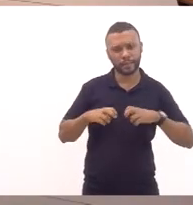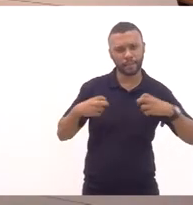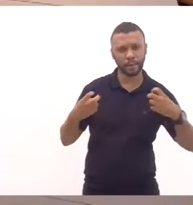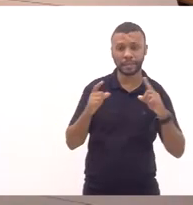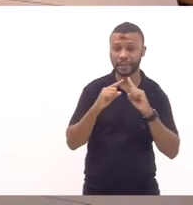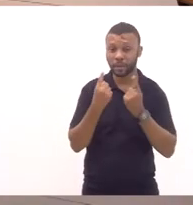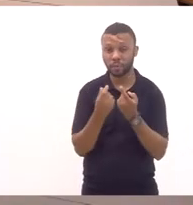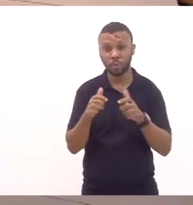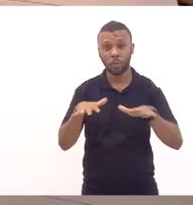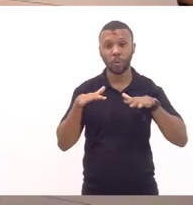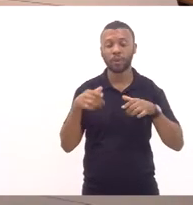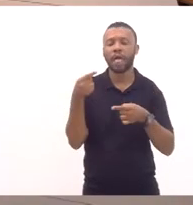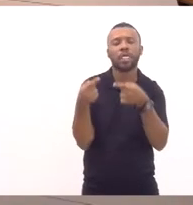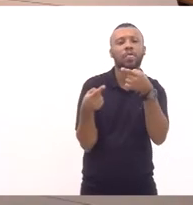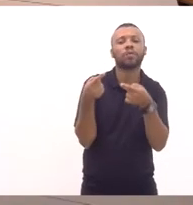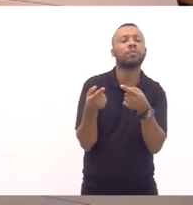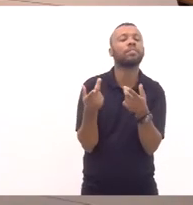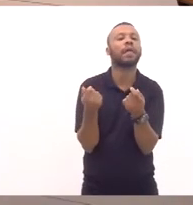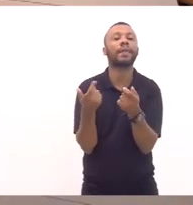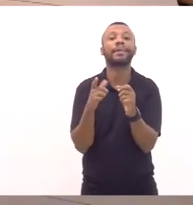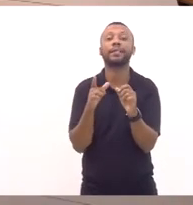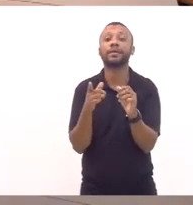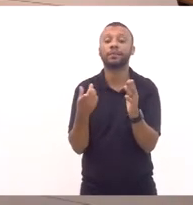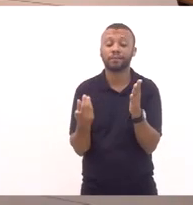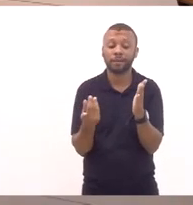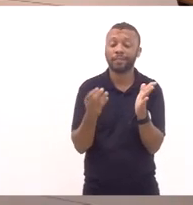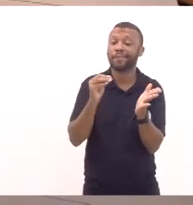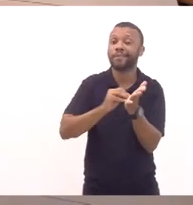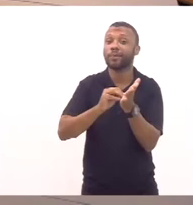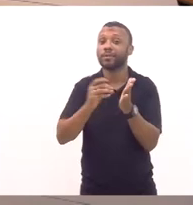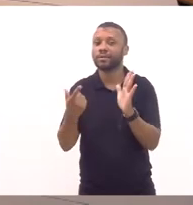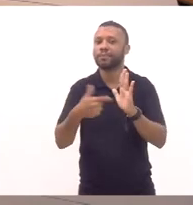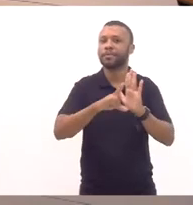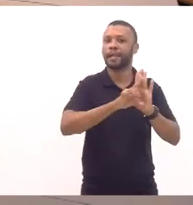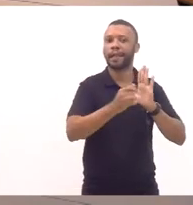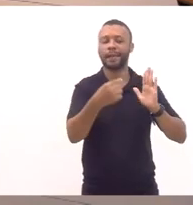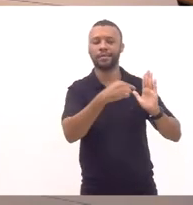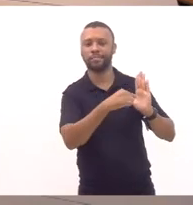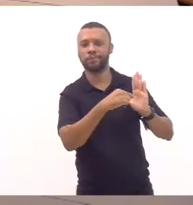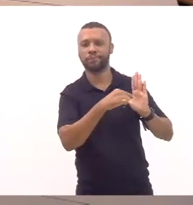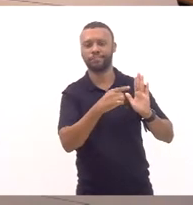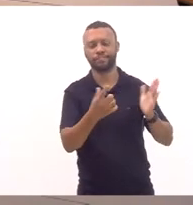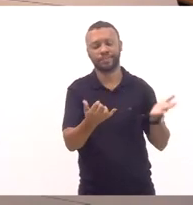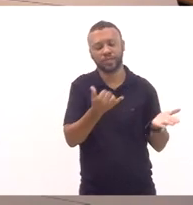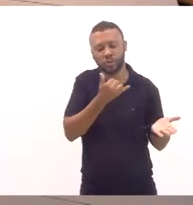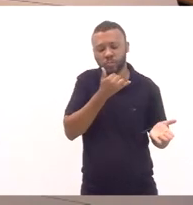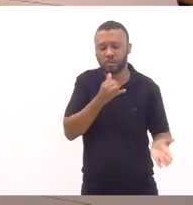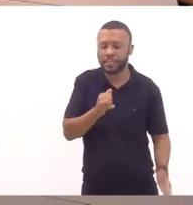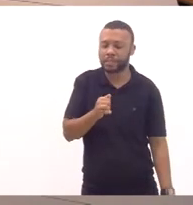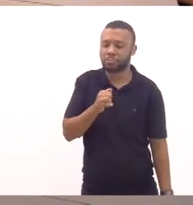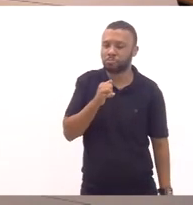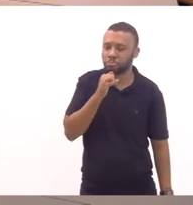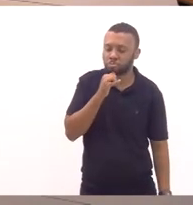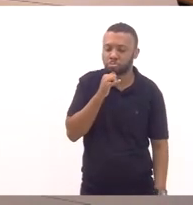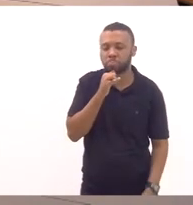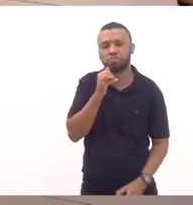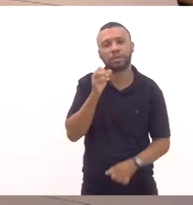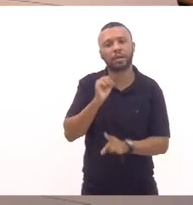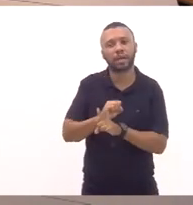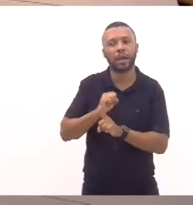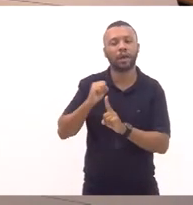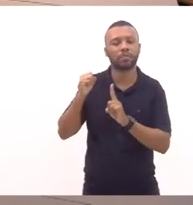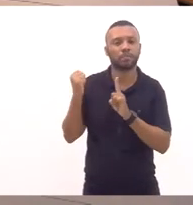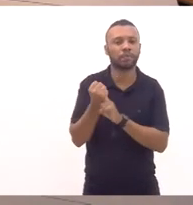audiência, não se está discutindo nada que não esteja garantido na lei. É lamentável que a sociedade